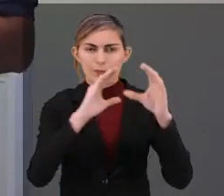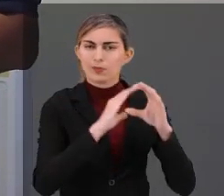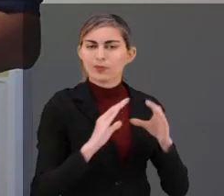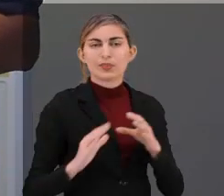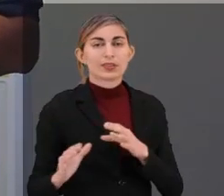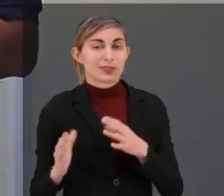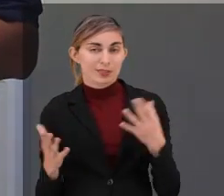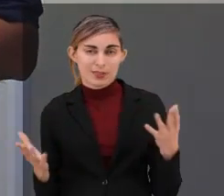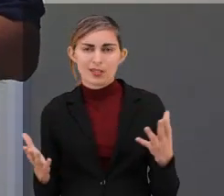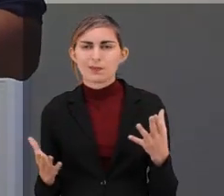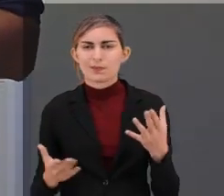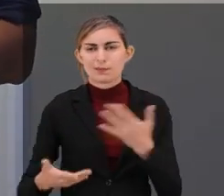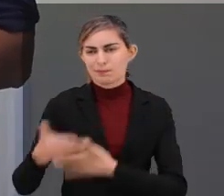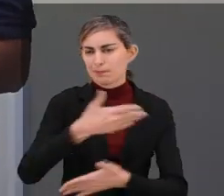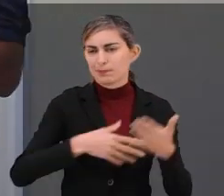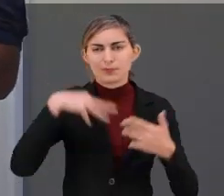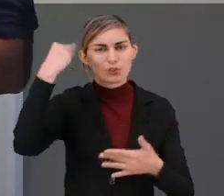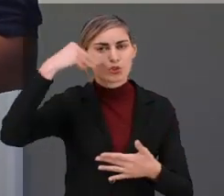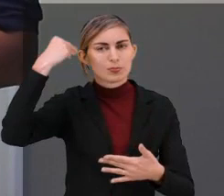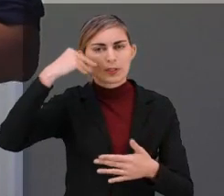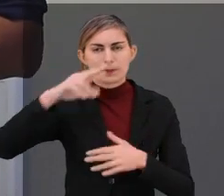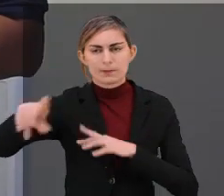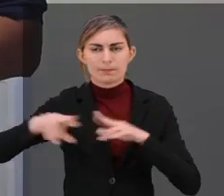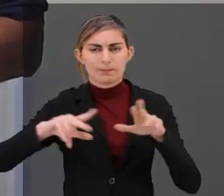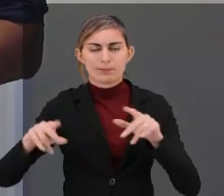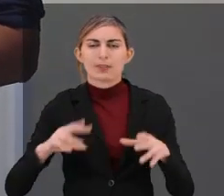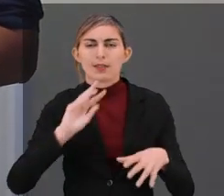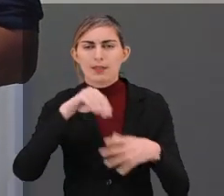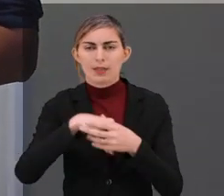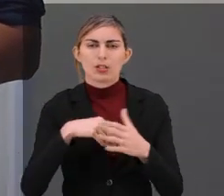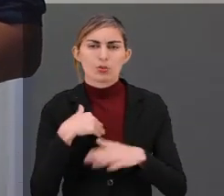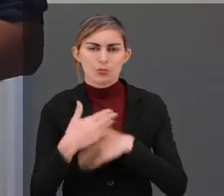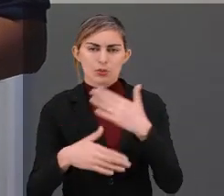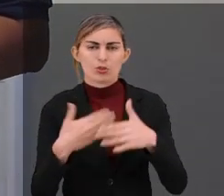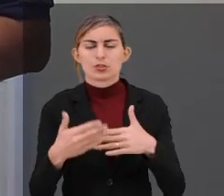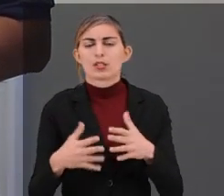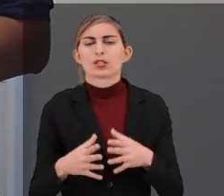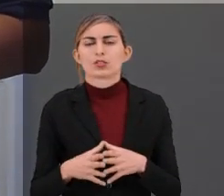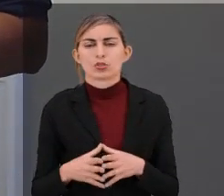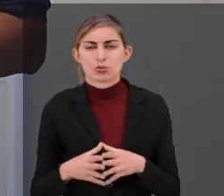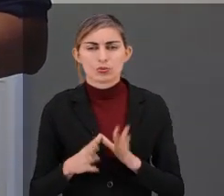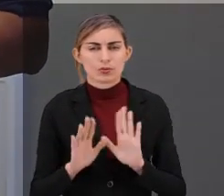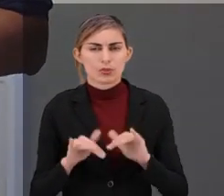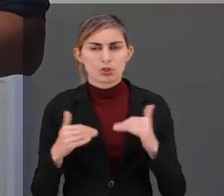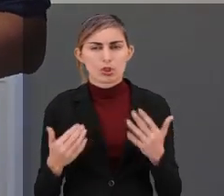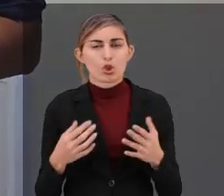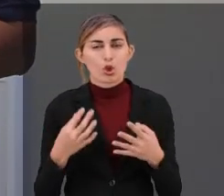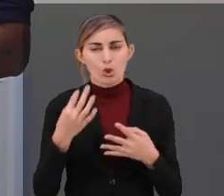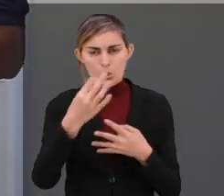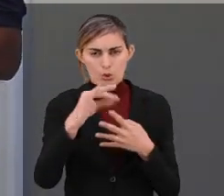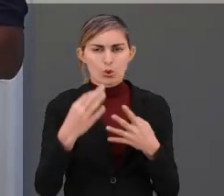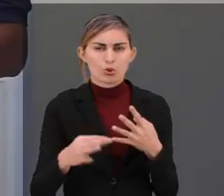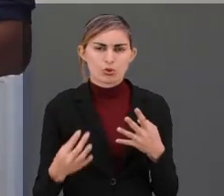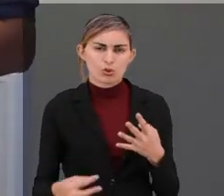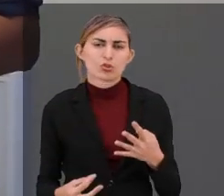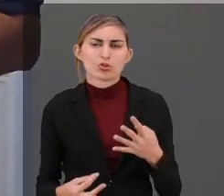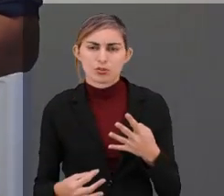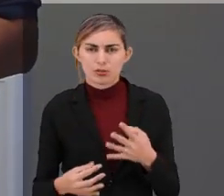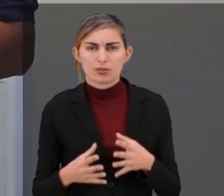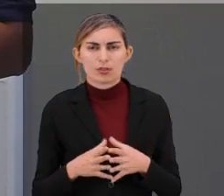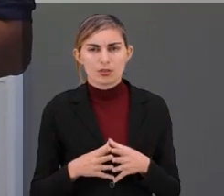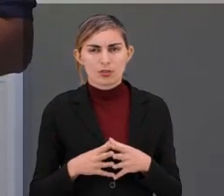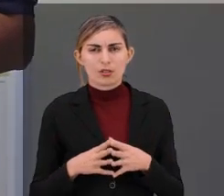várias pessoas e aí você tem várias experiências diferentes dentro desse processo. Então, logística funciona.